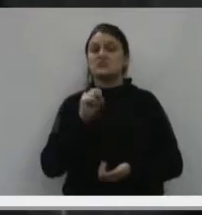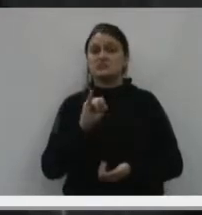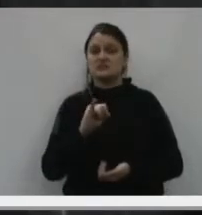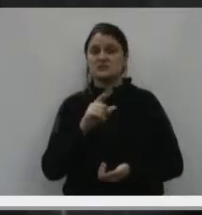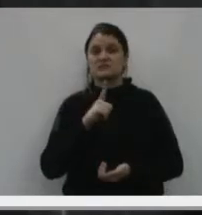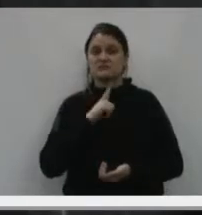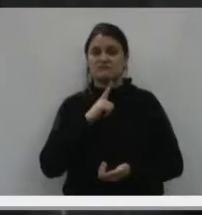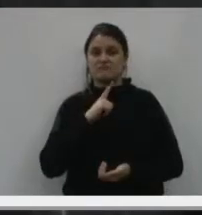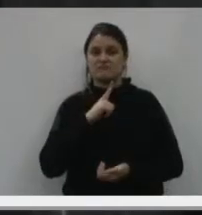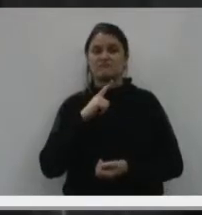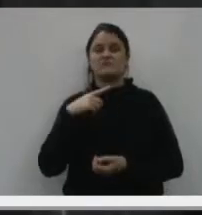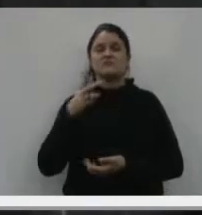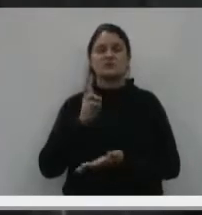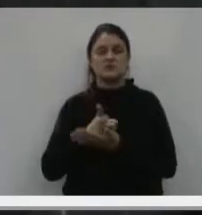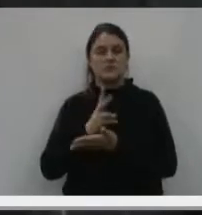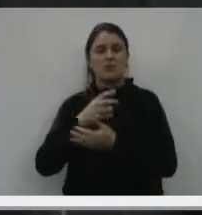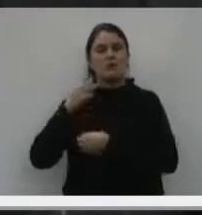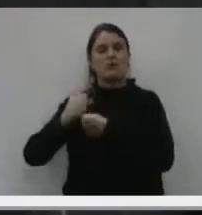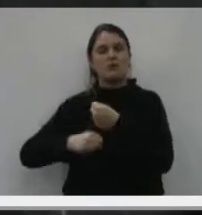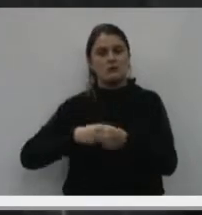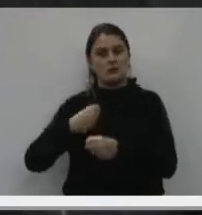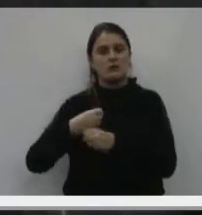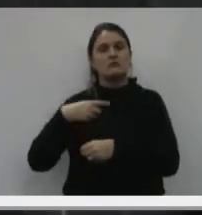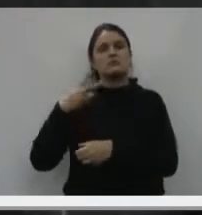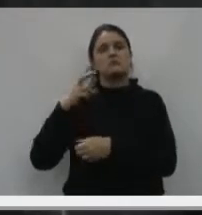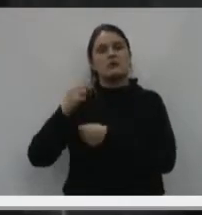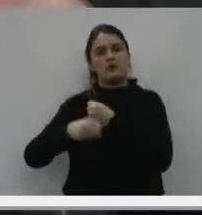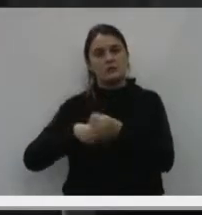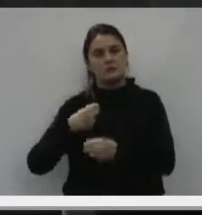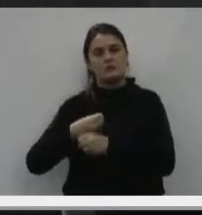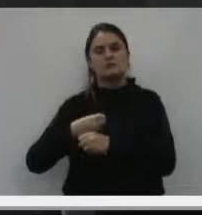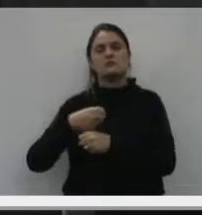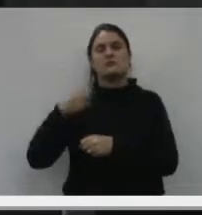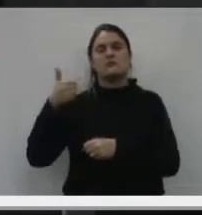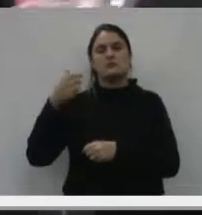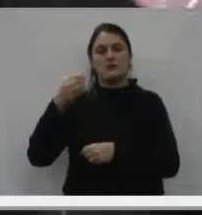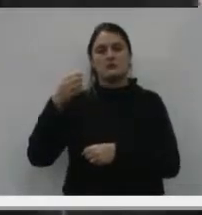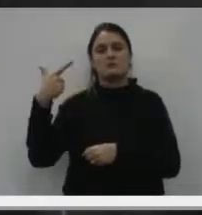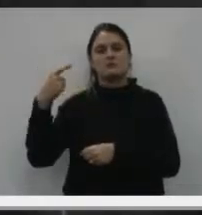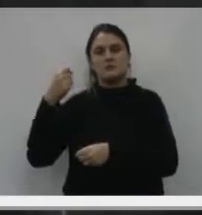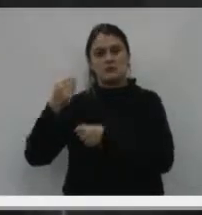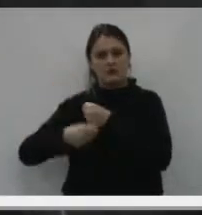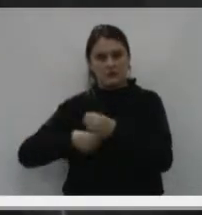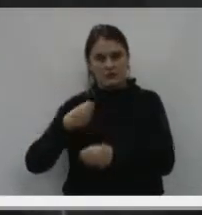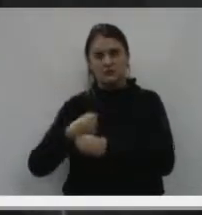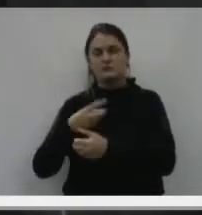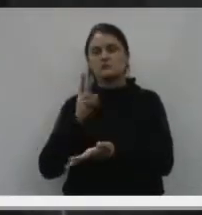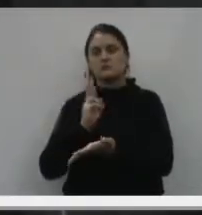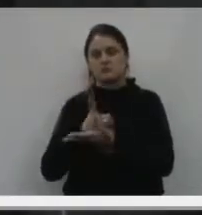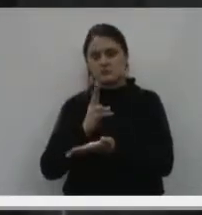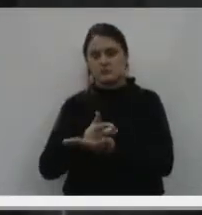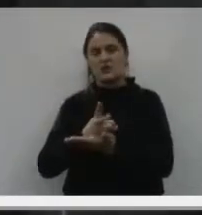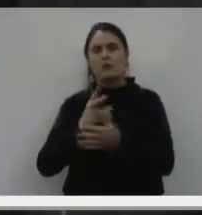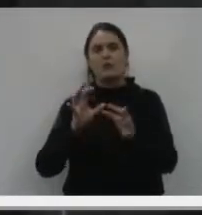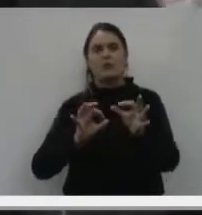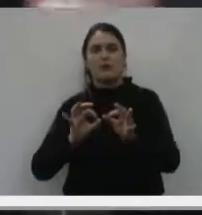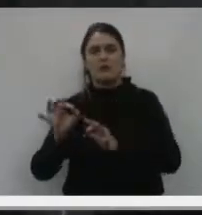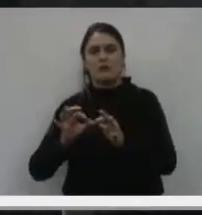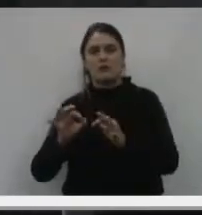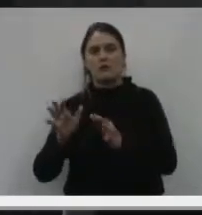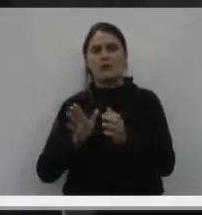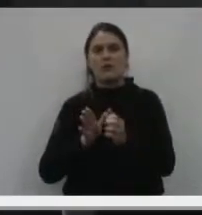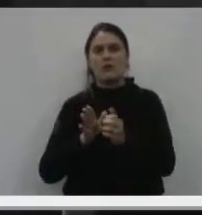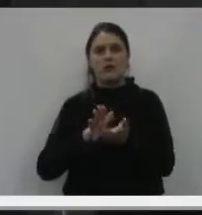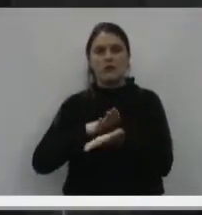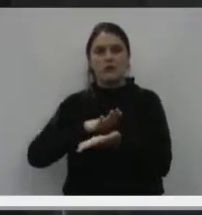E se fica, ano após ano, a cada 10, 20 anos, sempre no sistema de